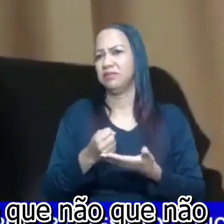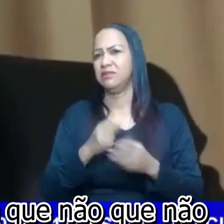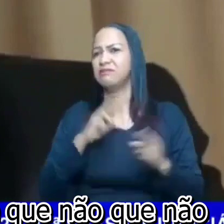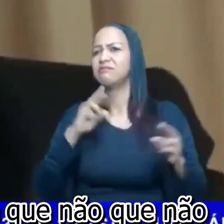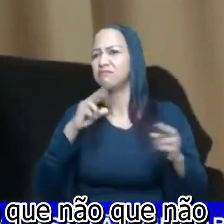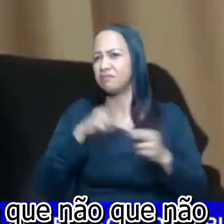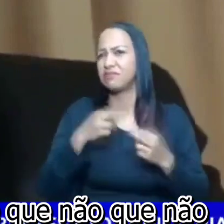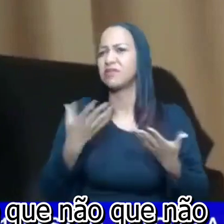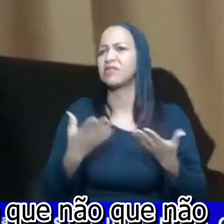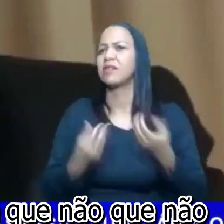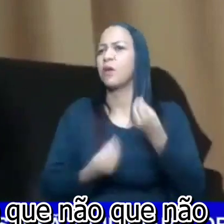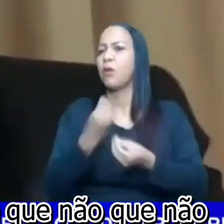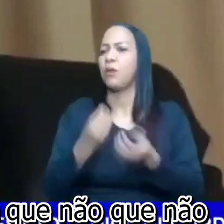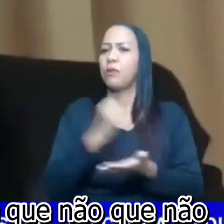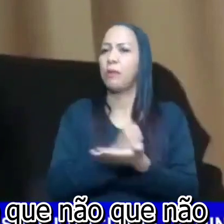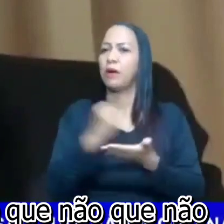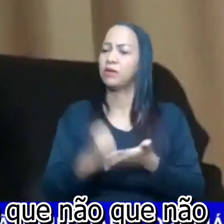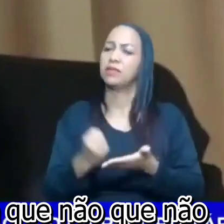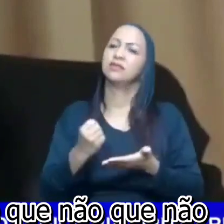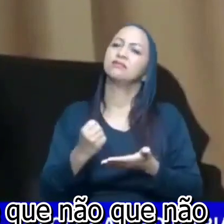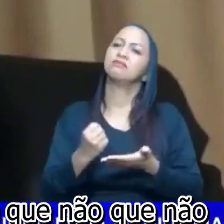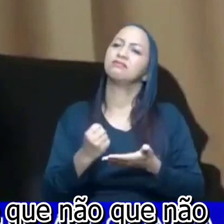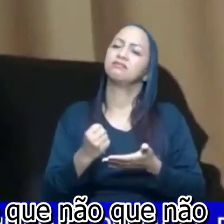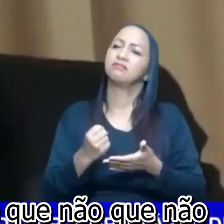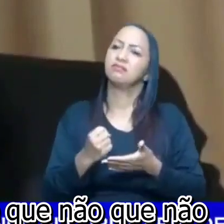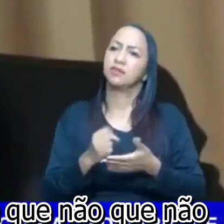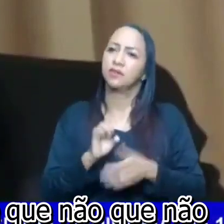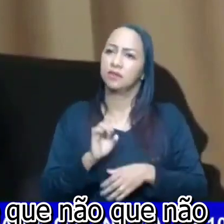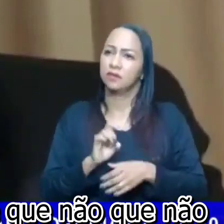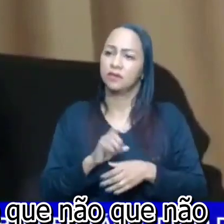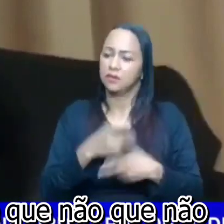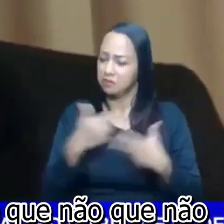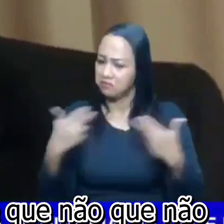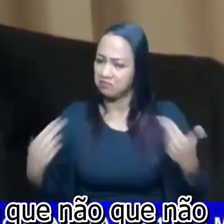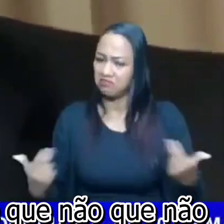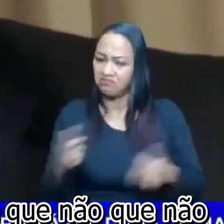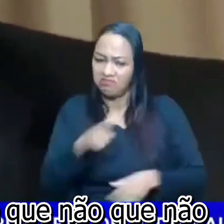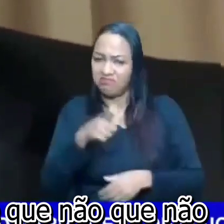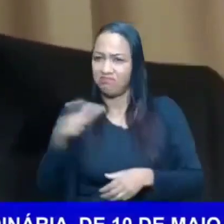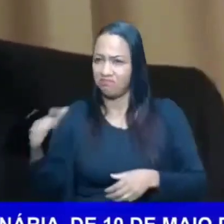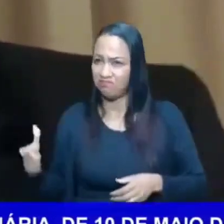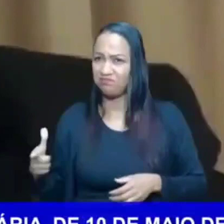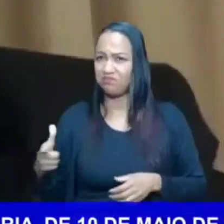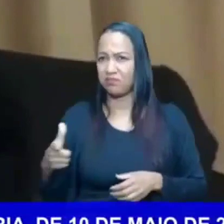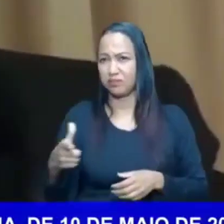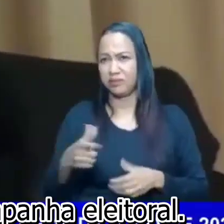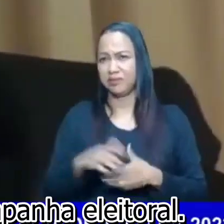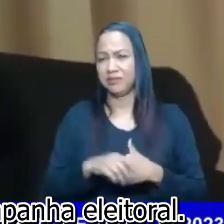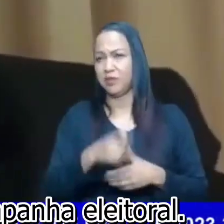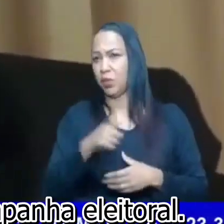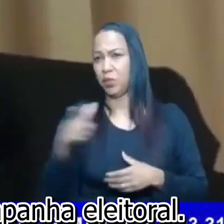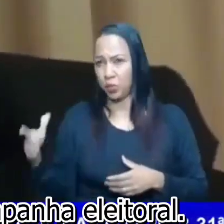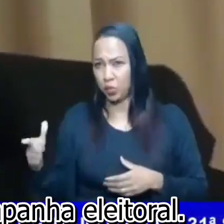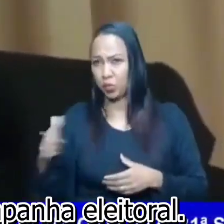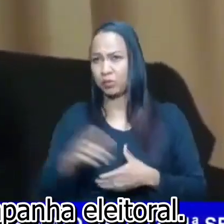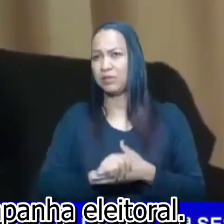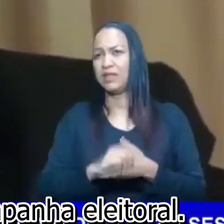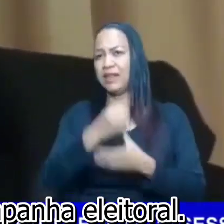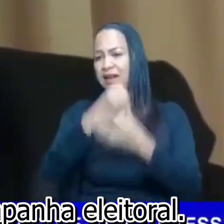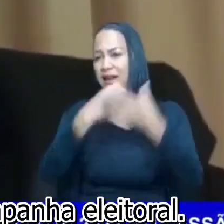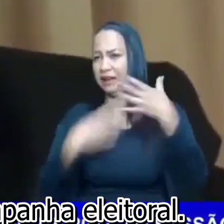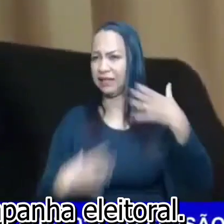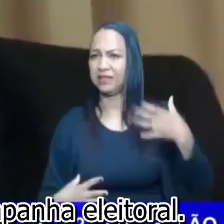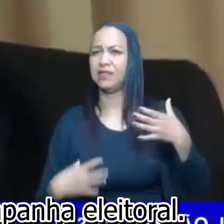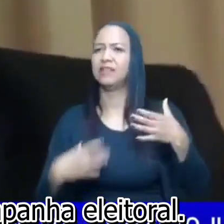como se estivesse fazendo uma contratação de algo que não tem essa